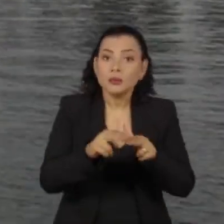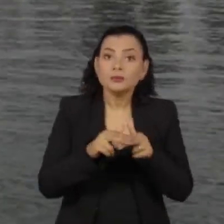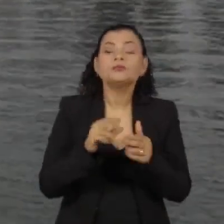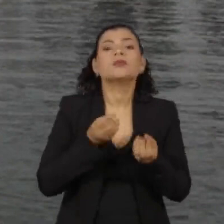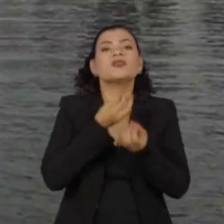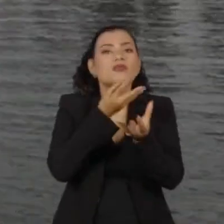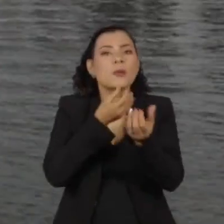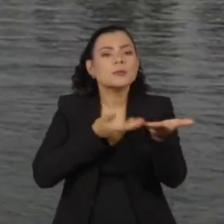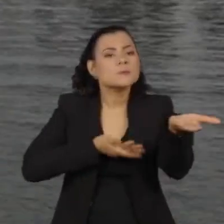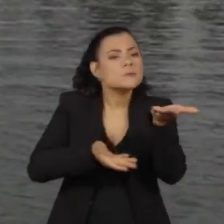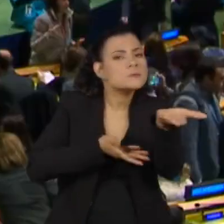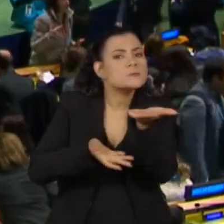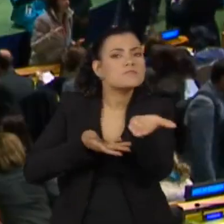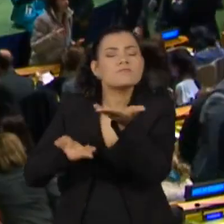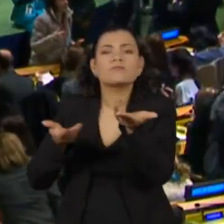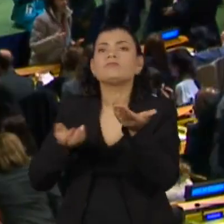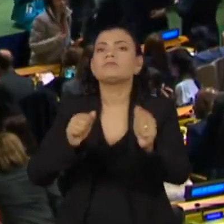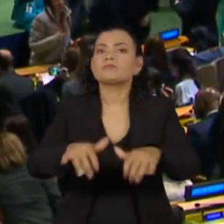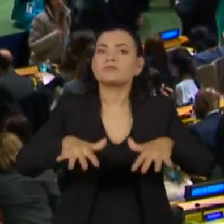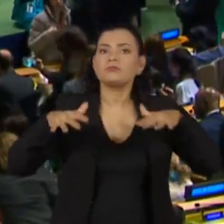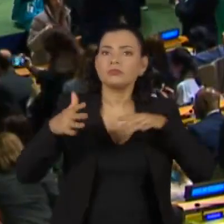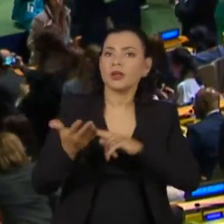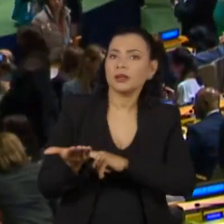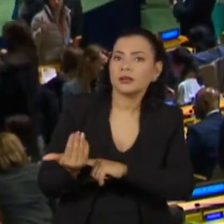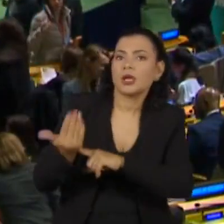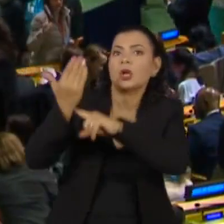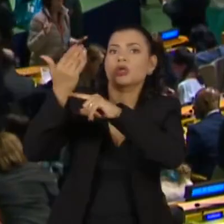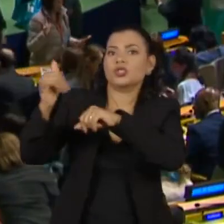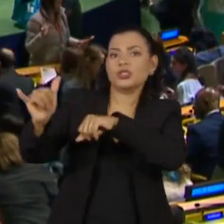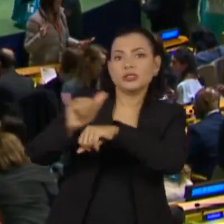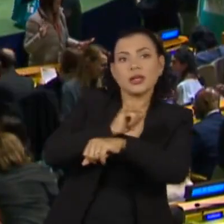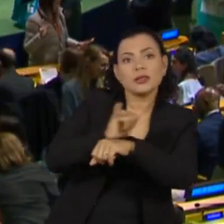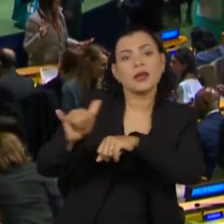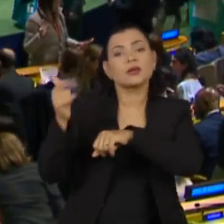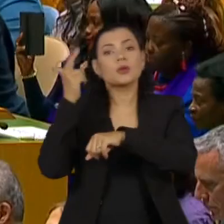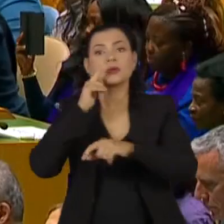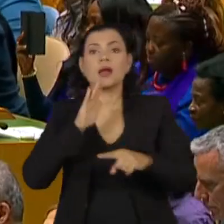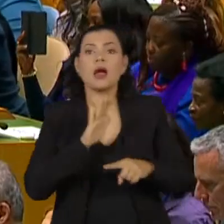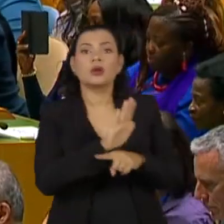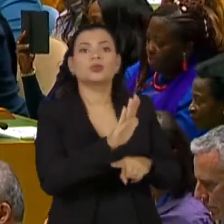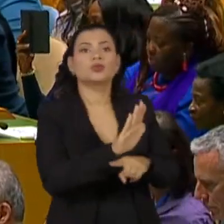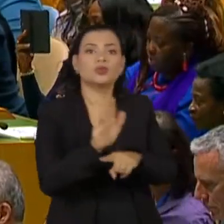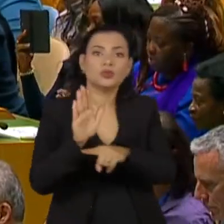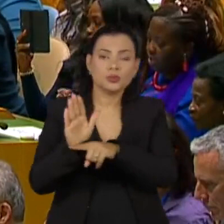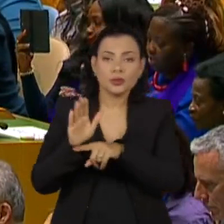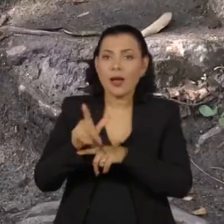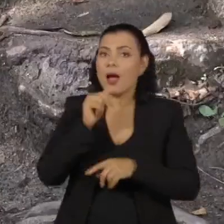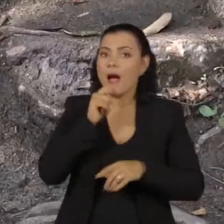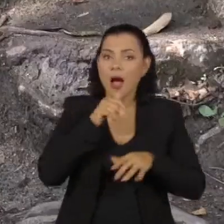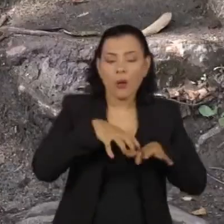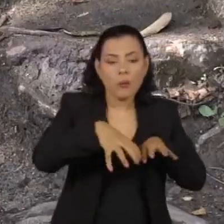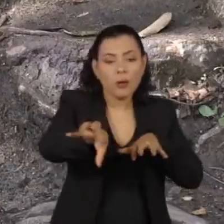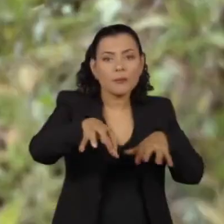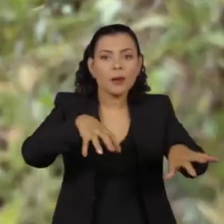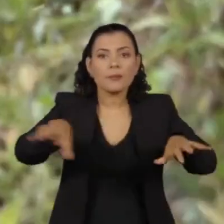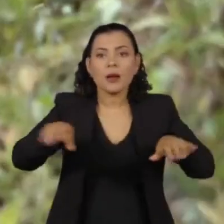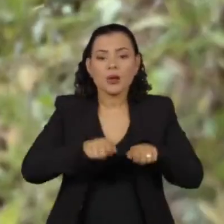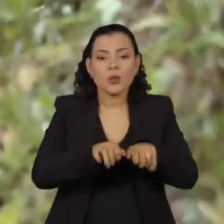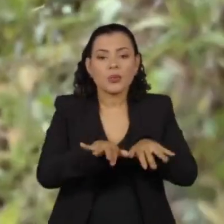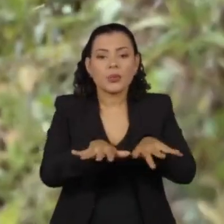governança e o desenvolvimento de tecnologias e ferramentas que ajudam na preservação e na distribuição da água